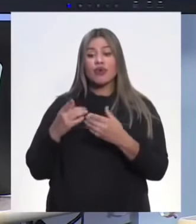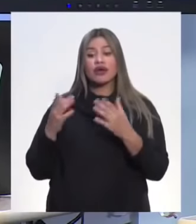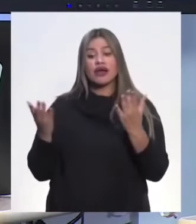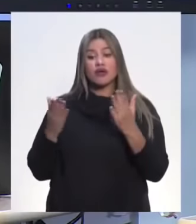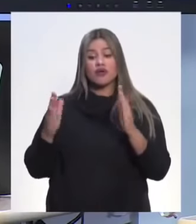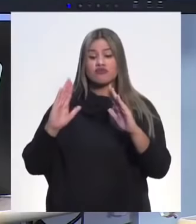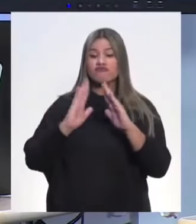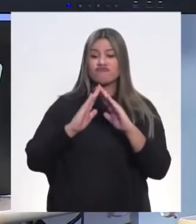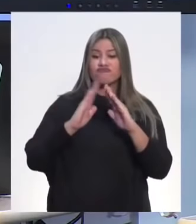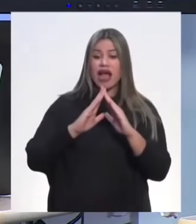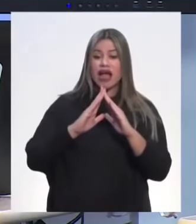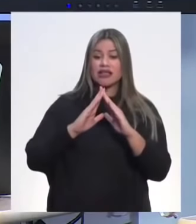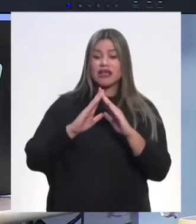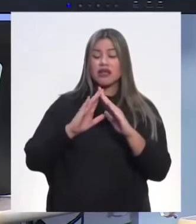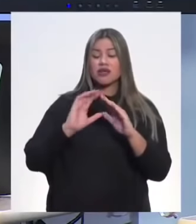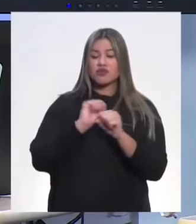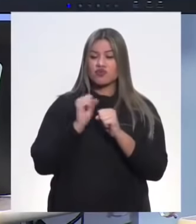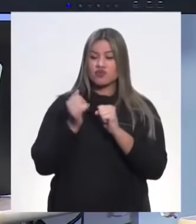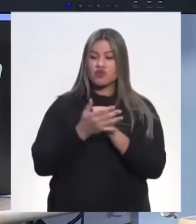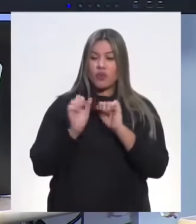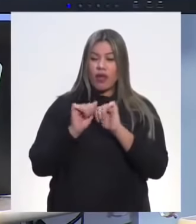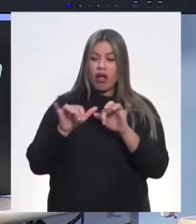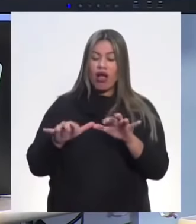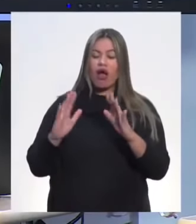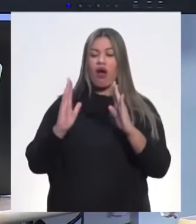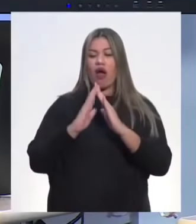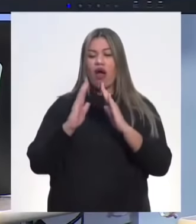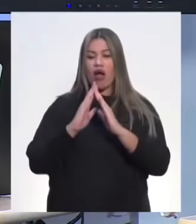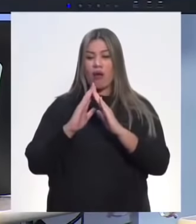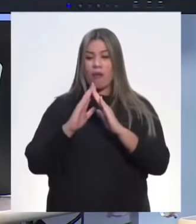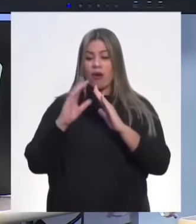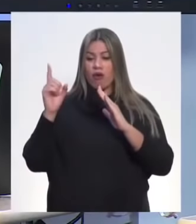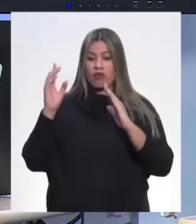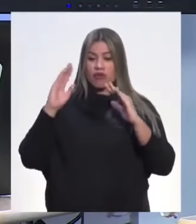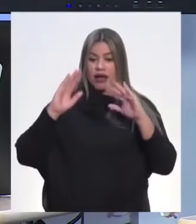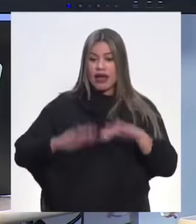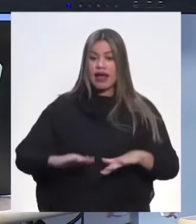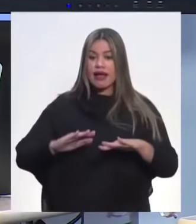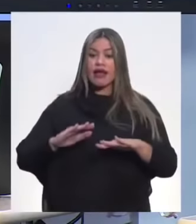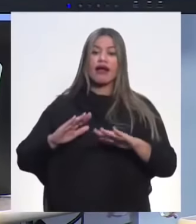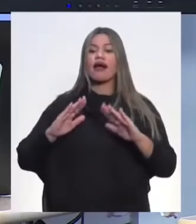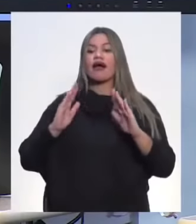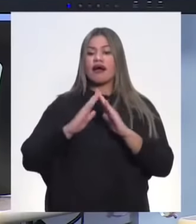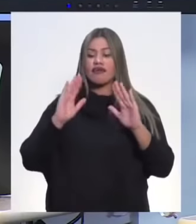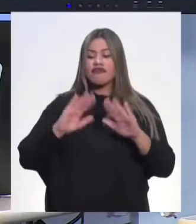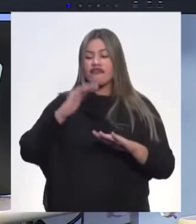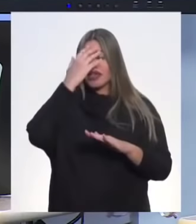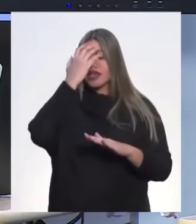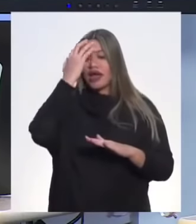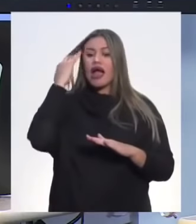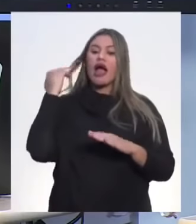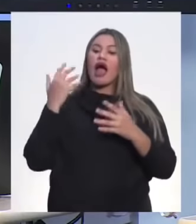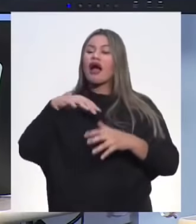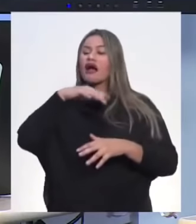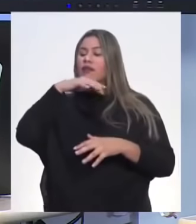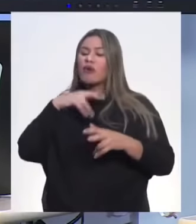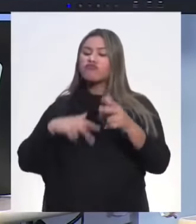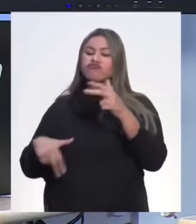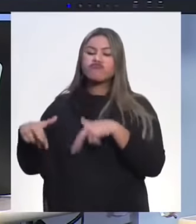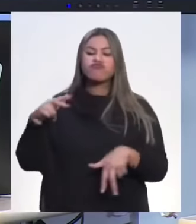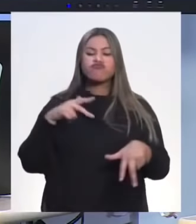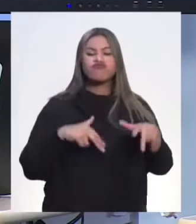Chile que tinha, eu não lembro se era um tigre, era algum bicho nesse sentido aí. Tigre, leopardo, alguma coisa